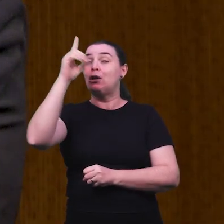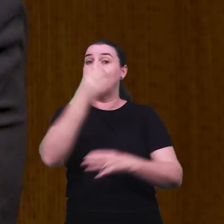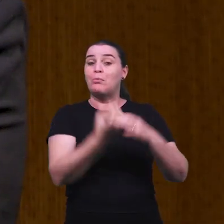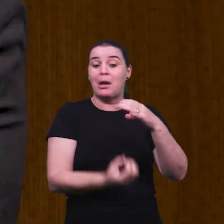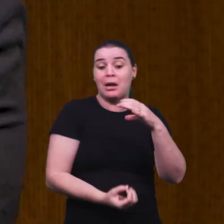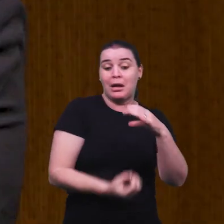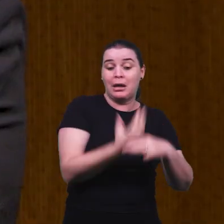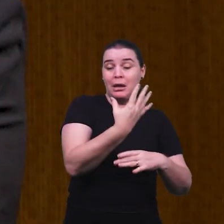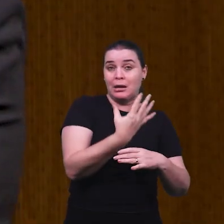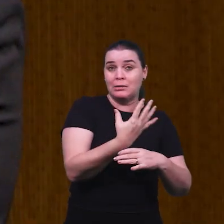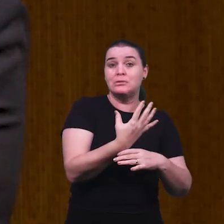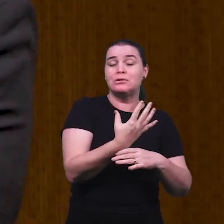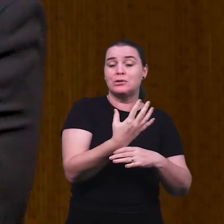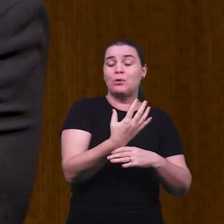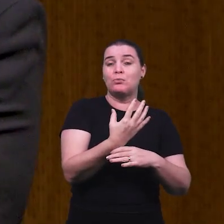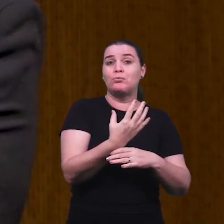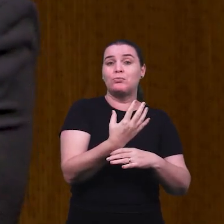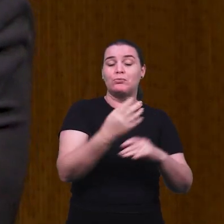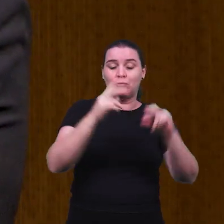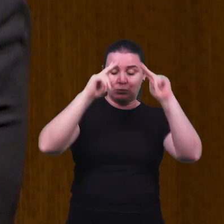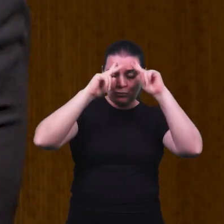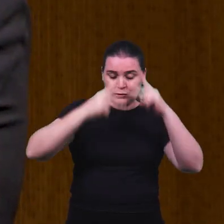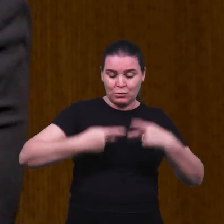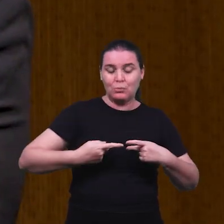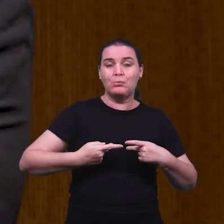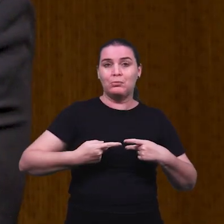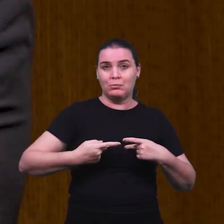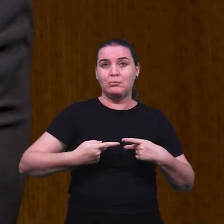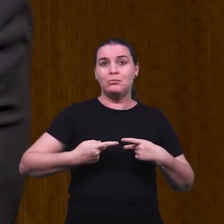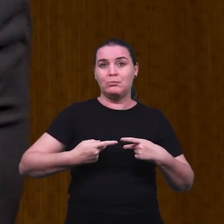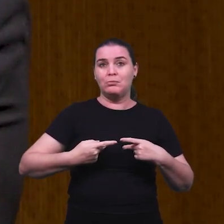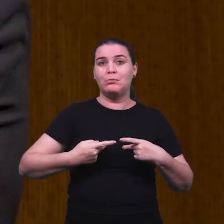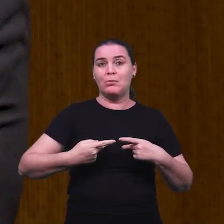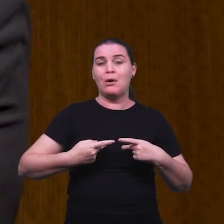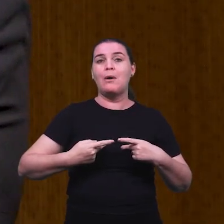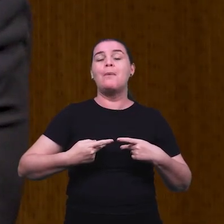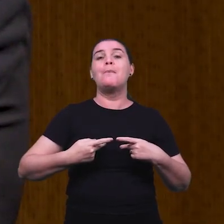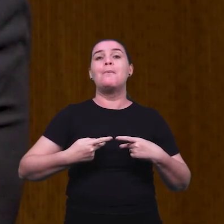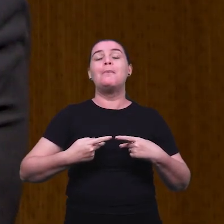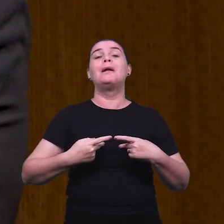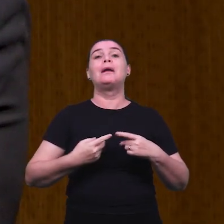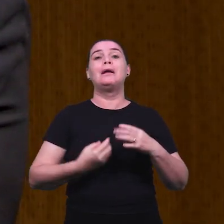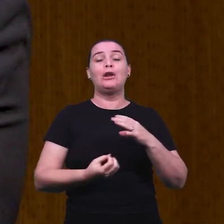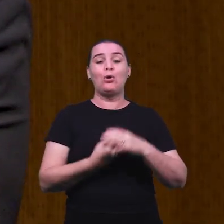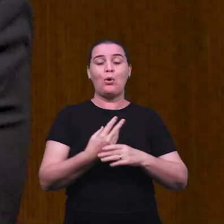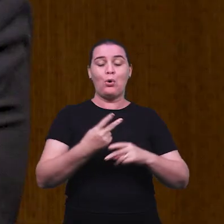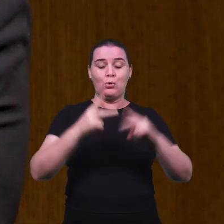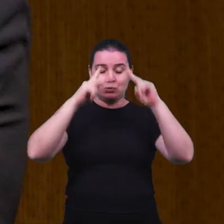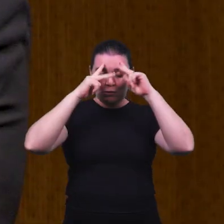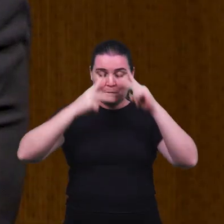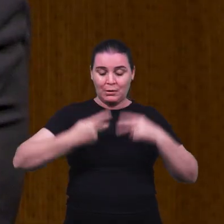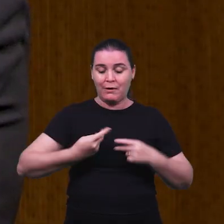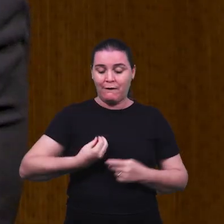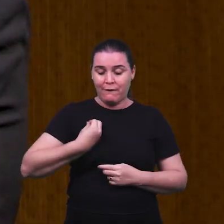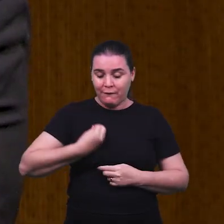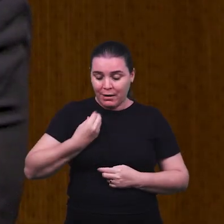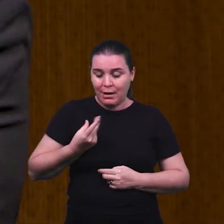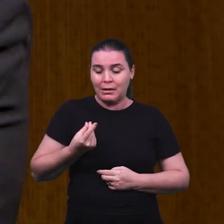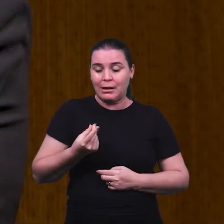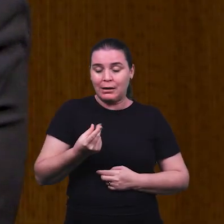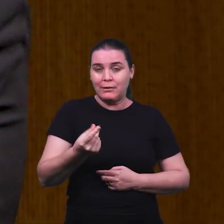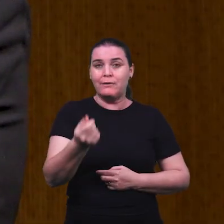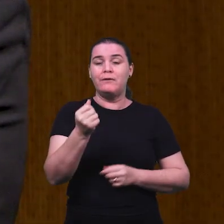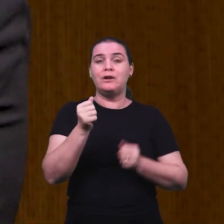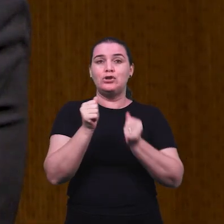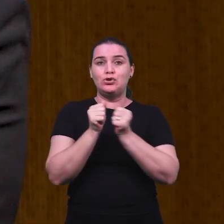ele formou o homem para o homem ser um ser imortal, eterno, viver, né, na